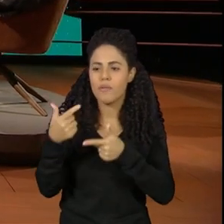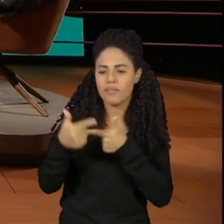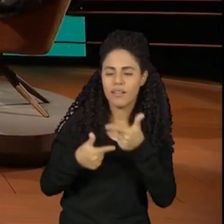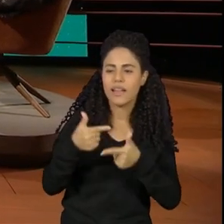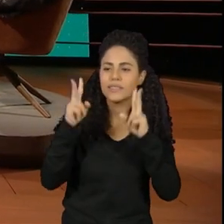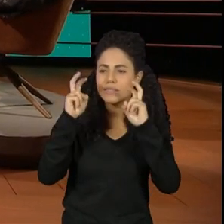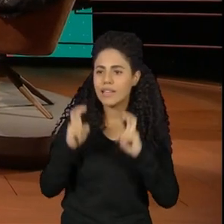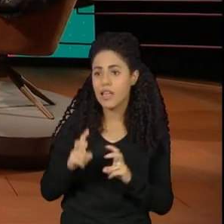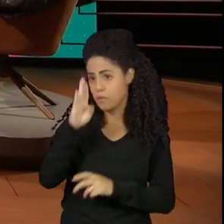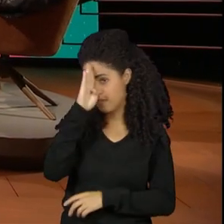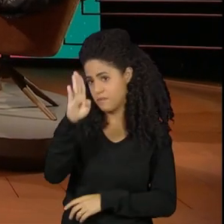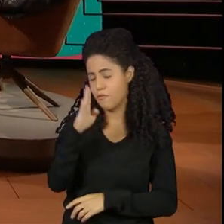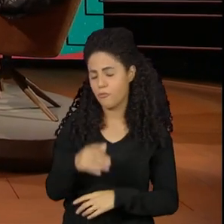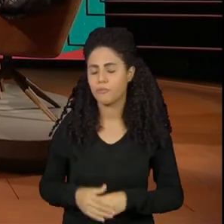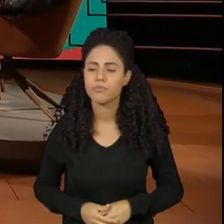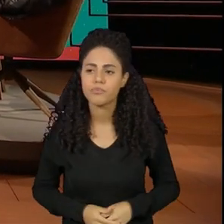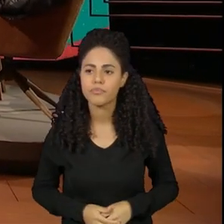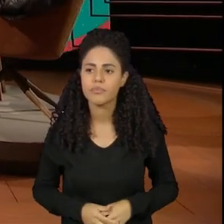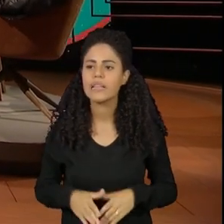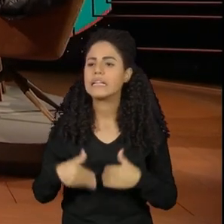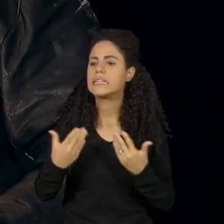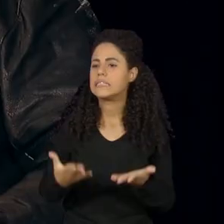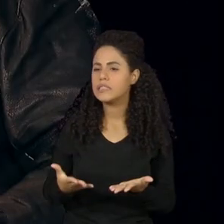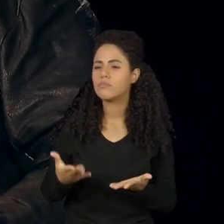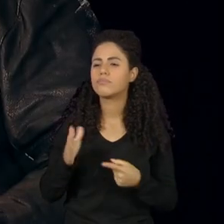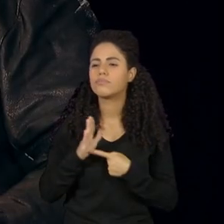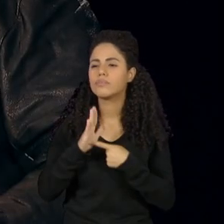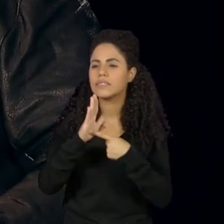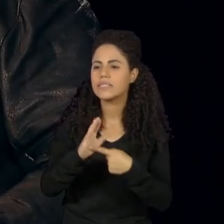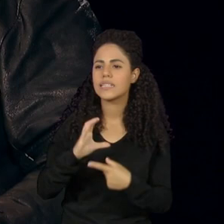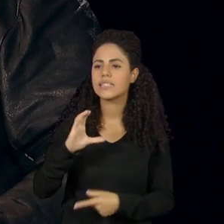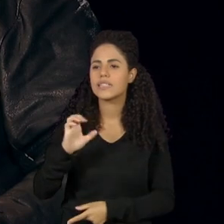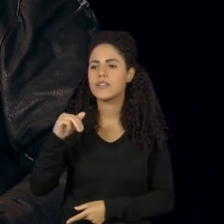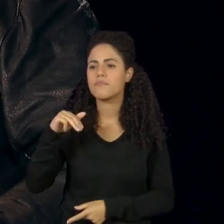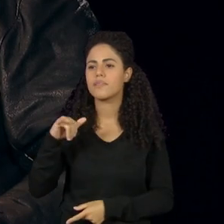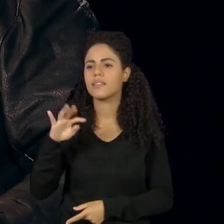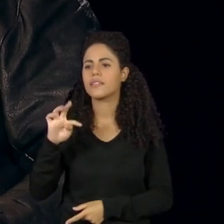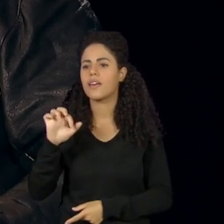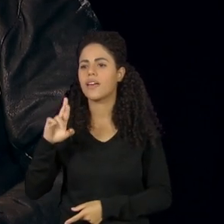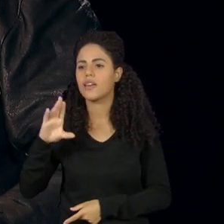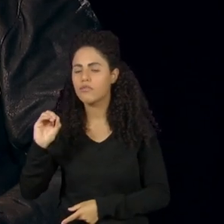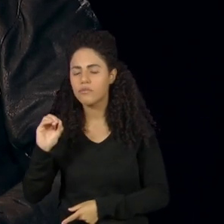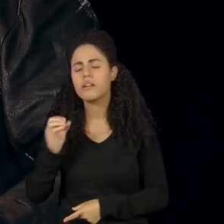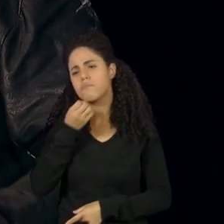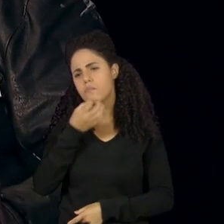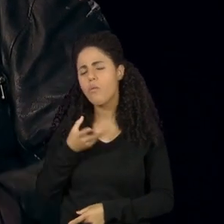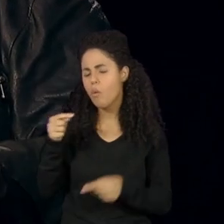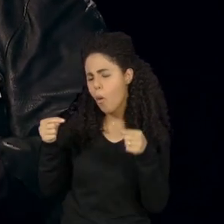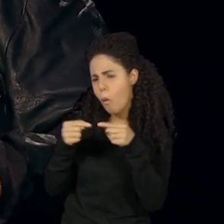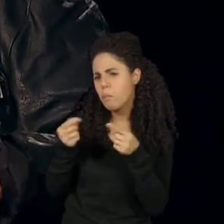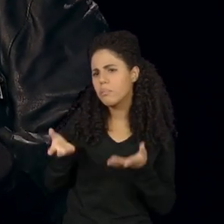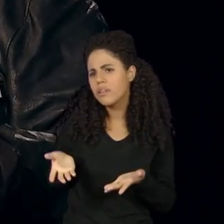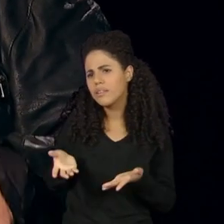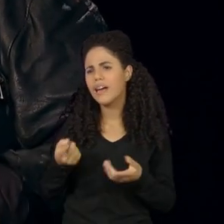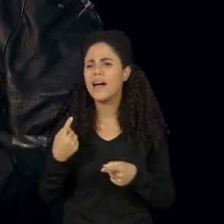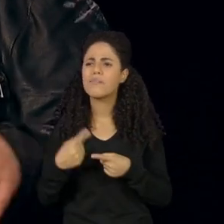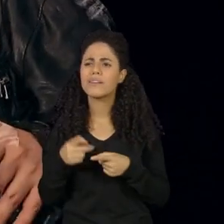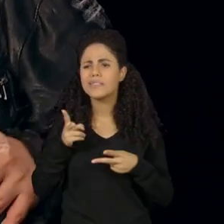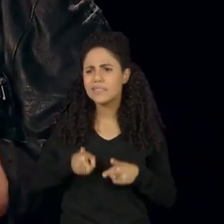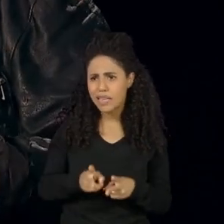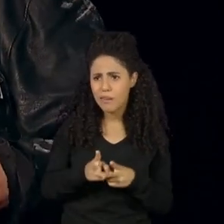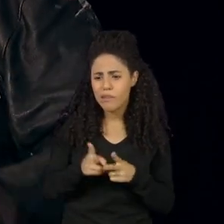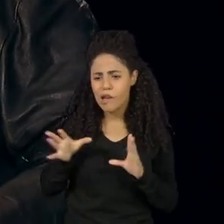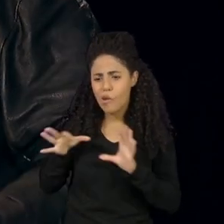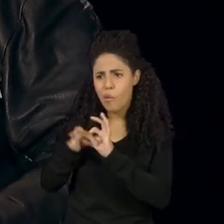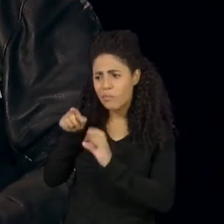temas, praticamente, né? E aí eu falei, acho que esse nome Cemitério de Automóveis já pega bem, assim. E foi chato, que toda vez tem a ver com